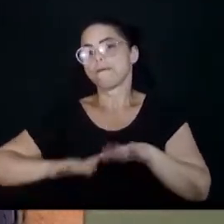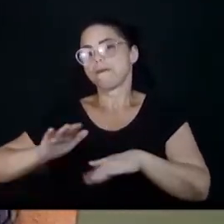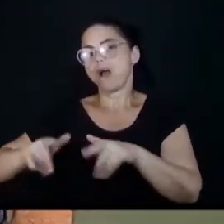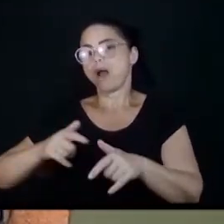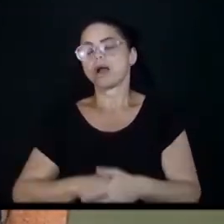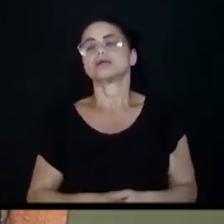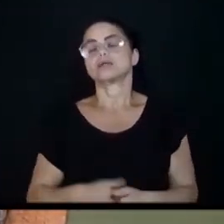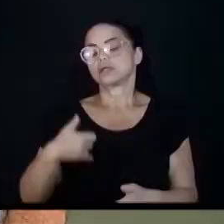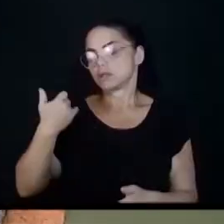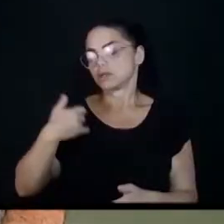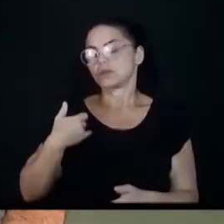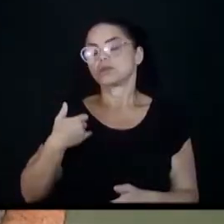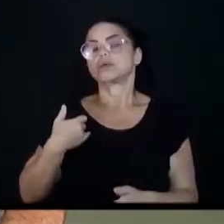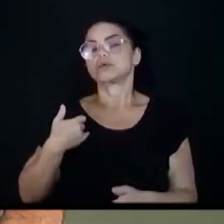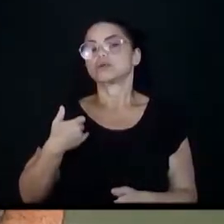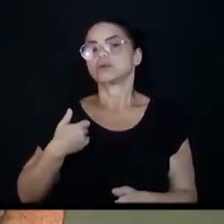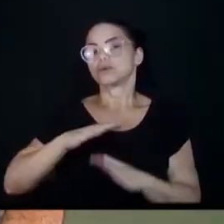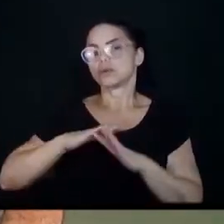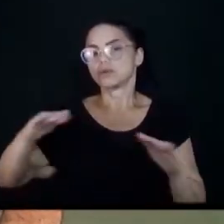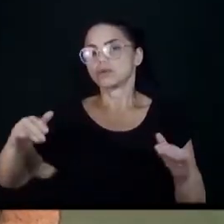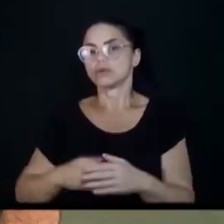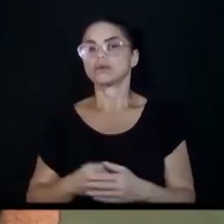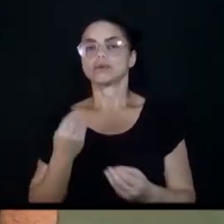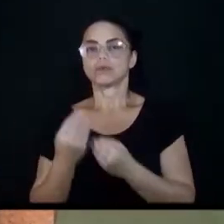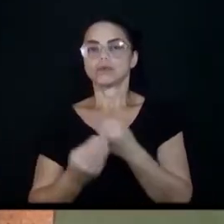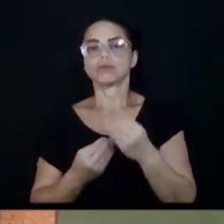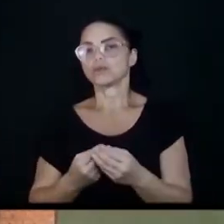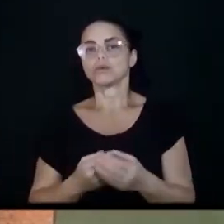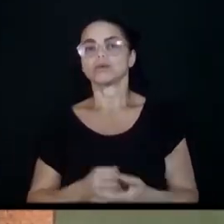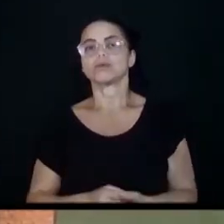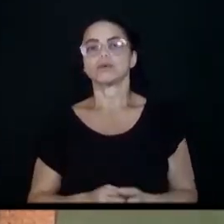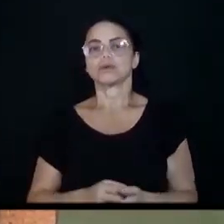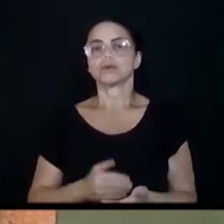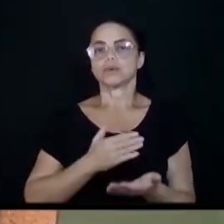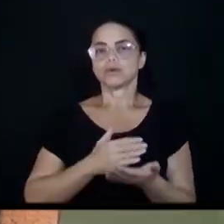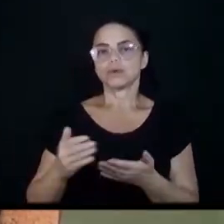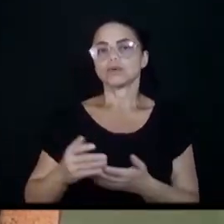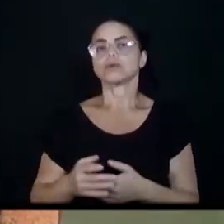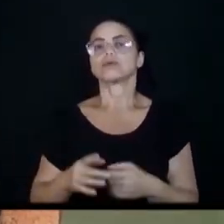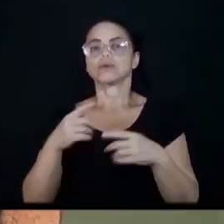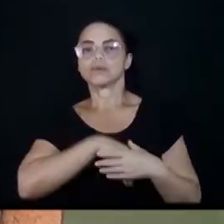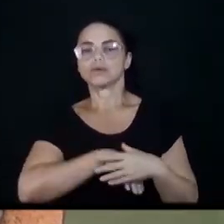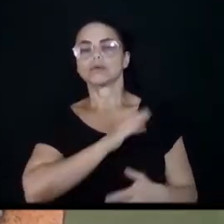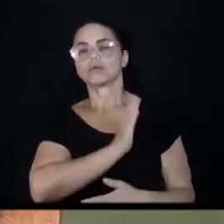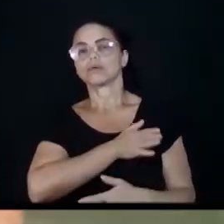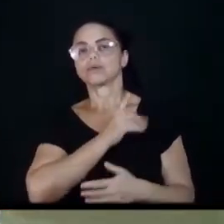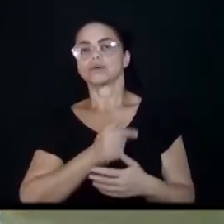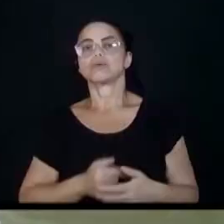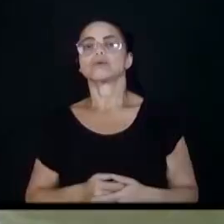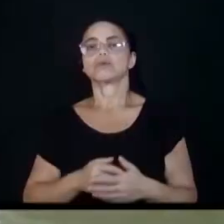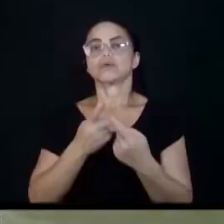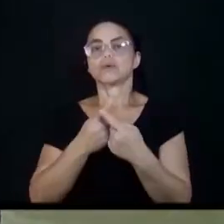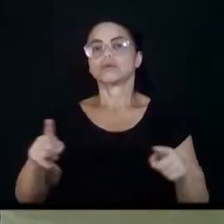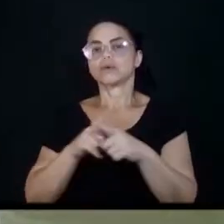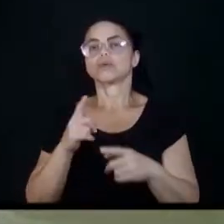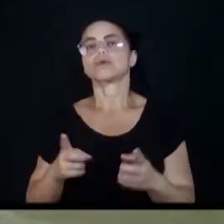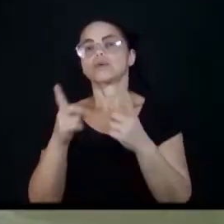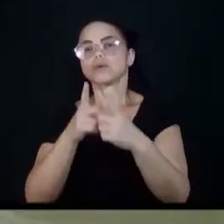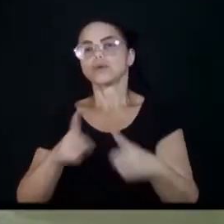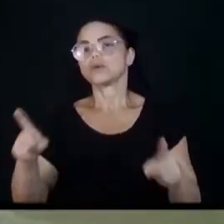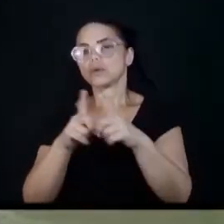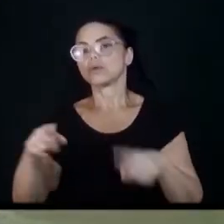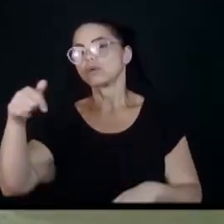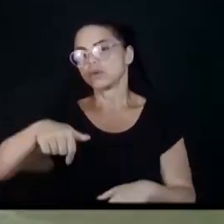das crianças? Como que você introduz, né, a música para elas? Como que é feita essa didática? Hoje aqui no Direito de